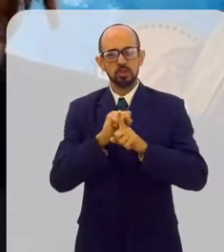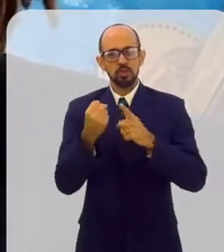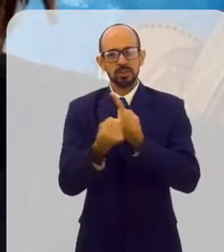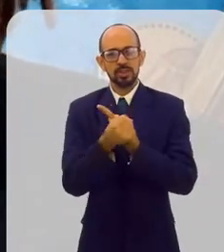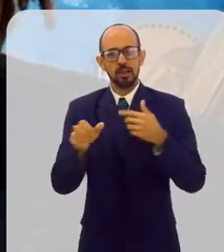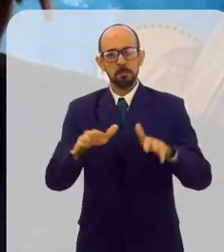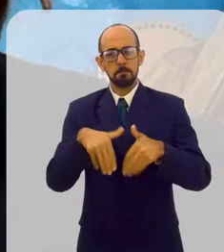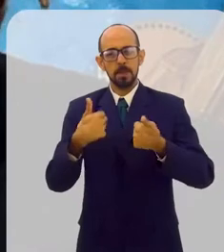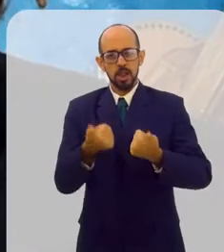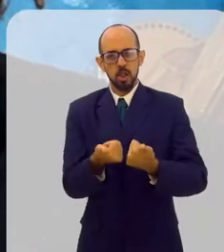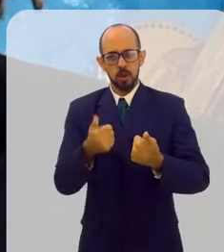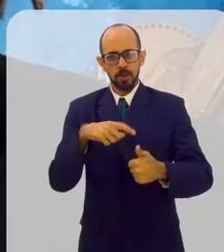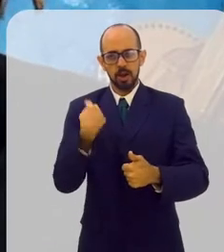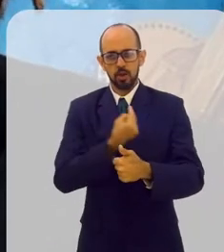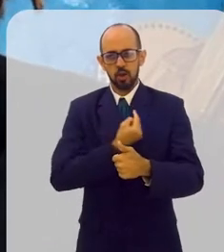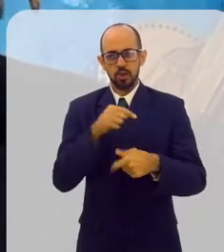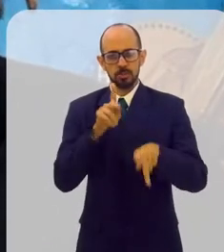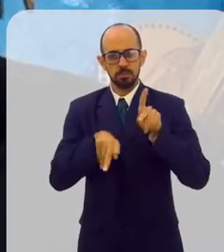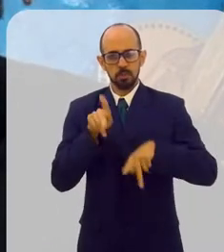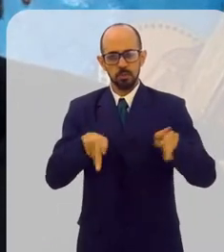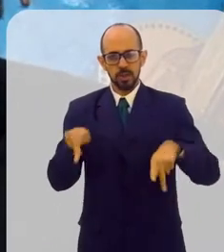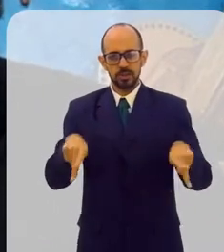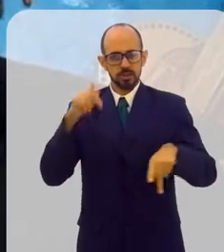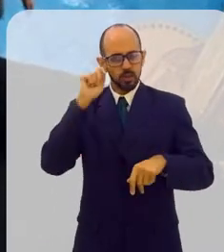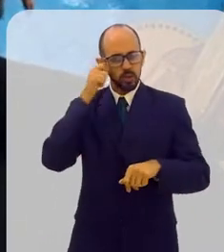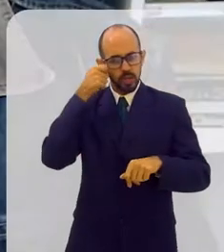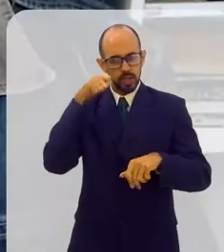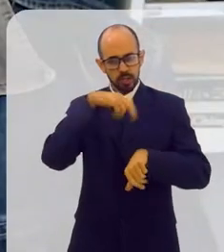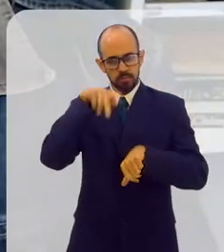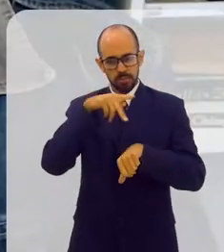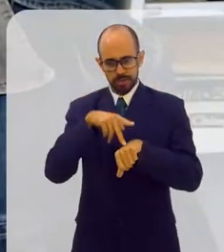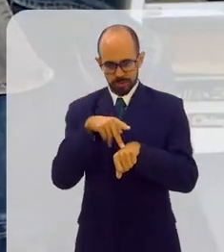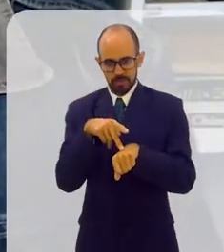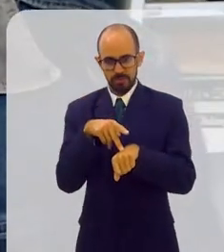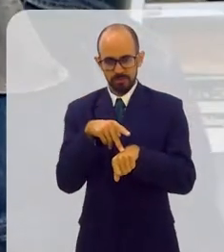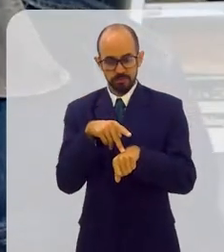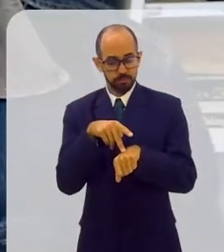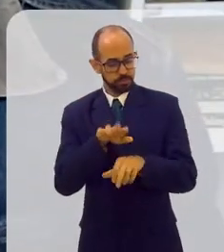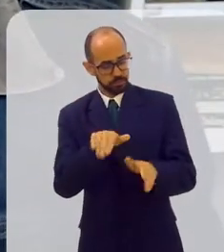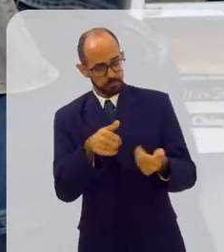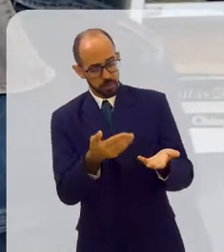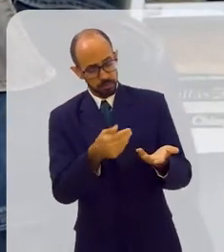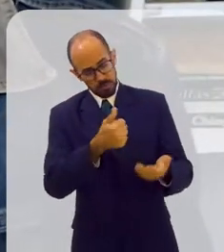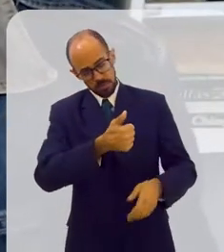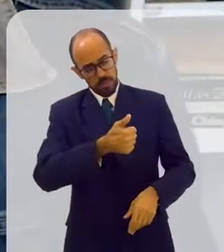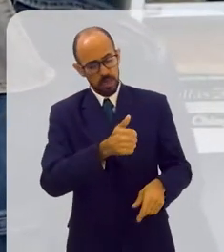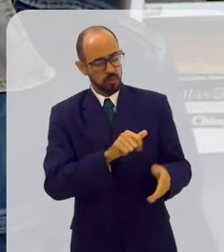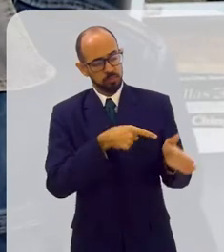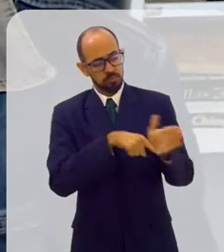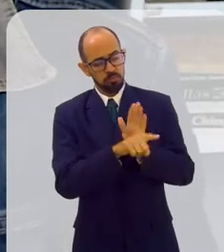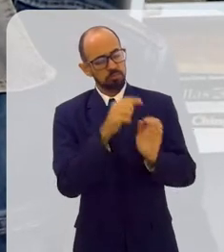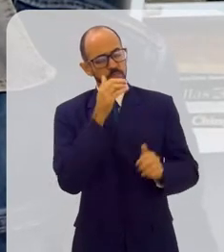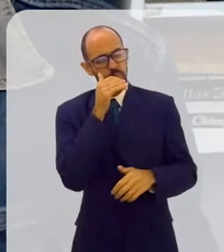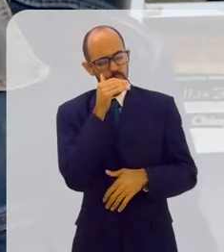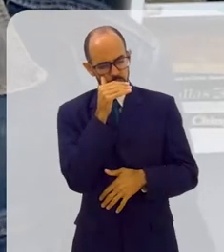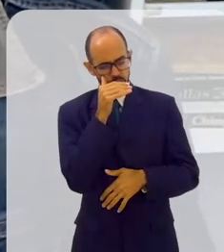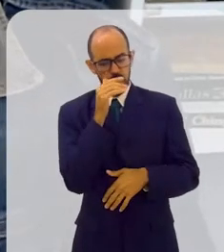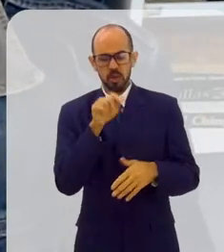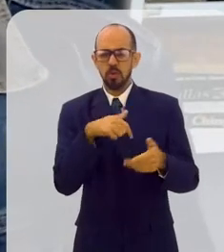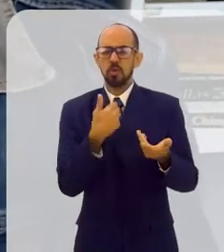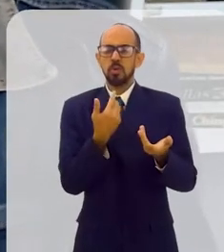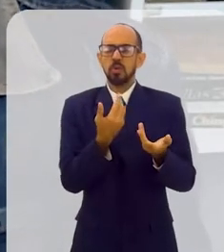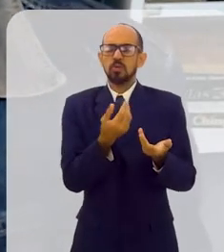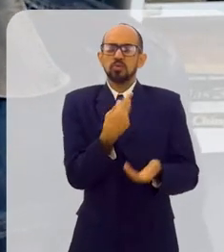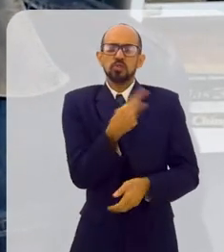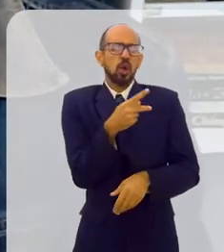uma sociedade melhor para a nossa população preta nesse país. Em primeiro lugar, uma curiosidade. De onde é